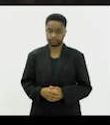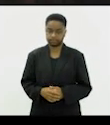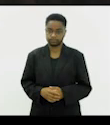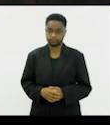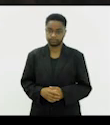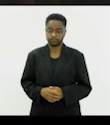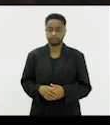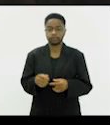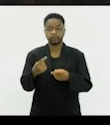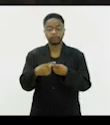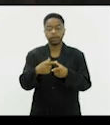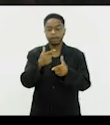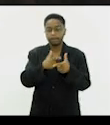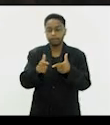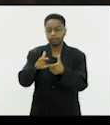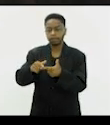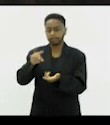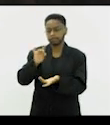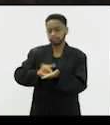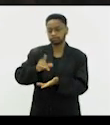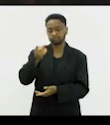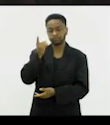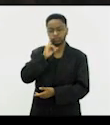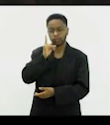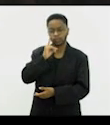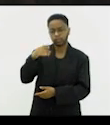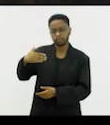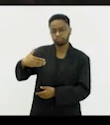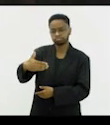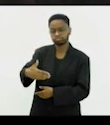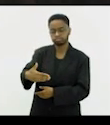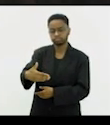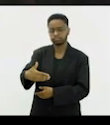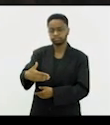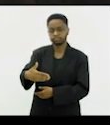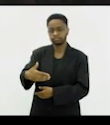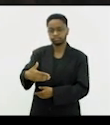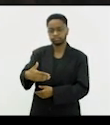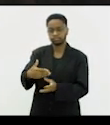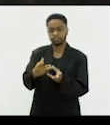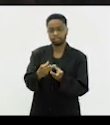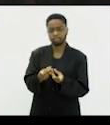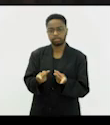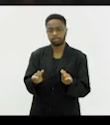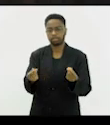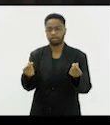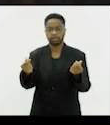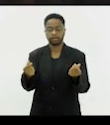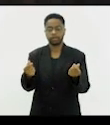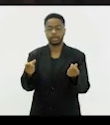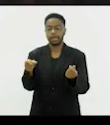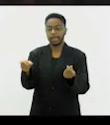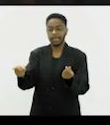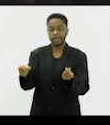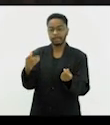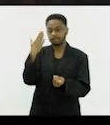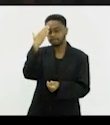Os problemas reais do dia a dia, do cotidiano, estão derretendo a popularidade do